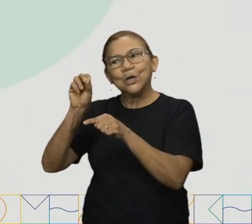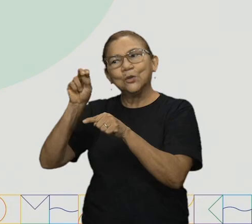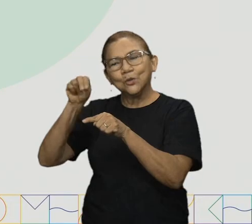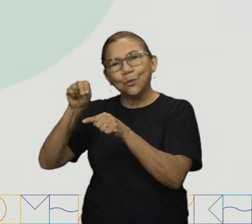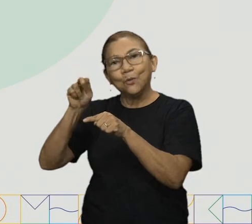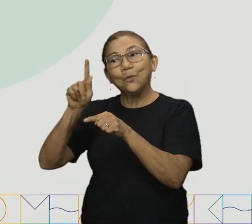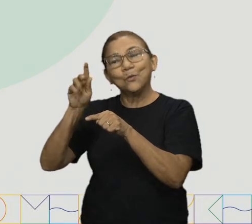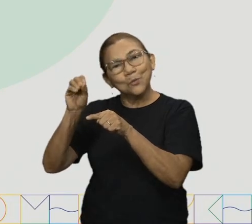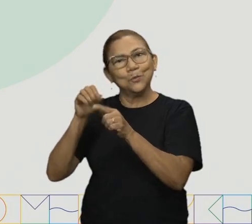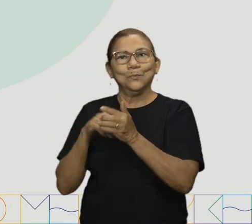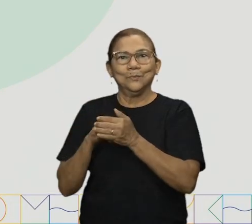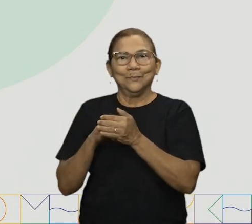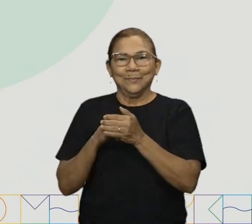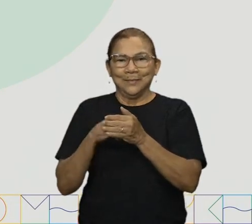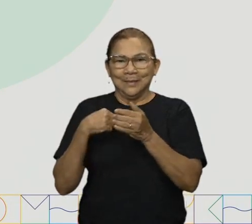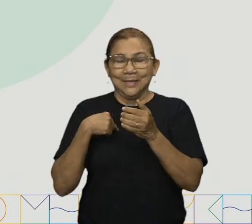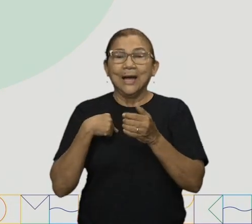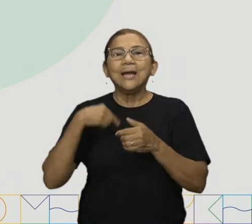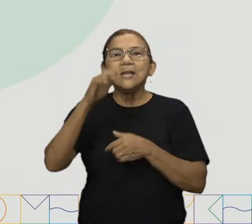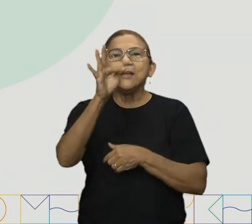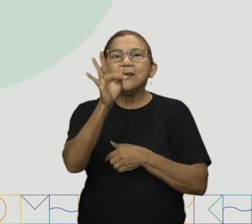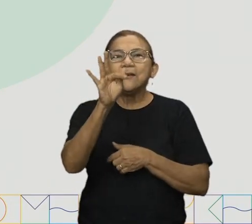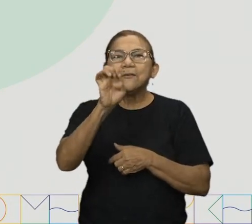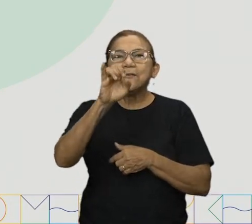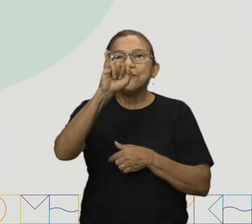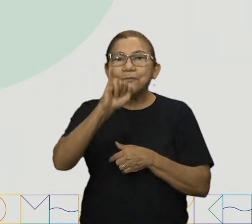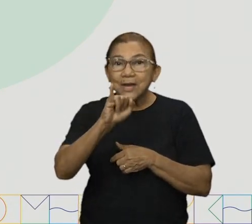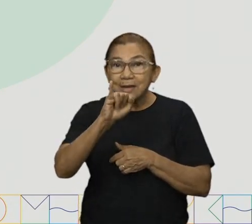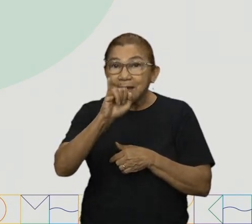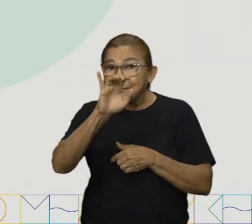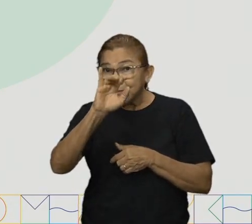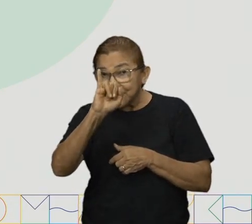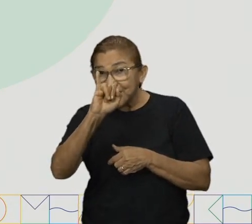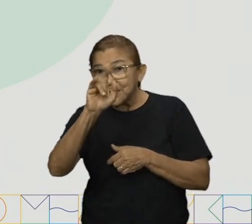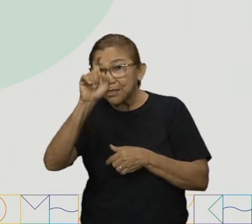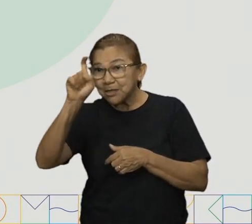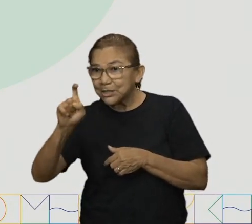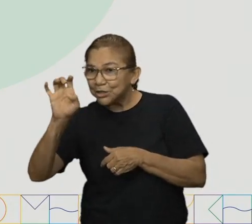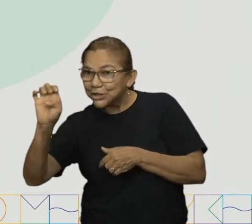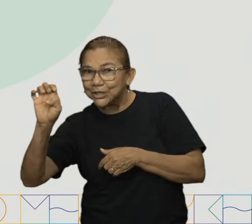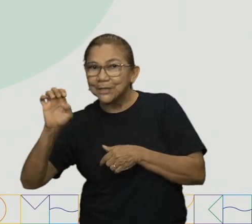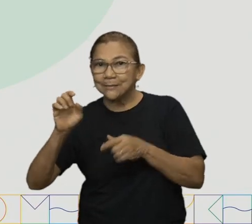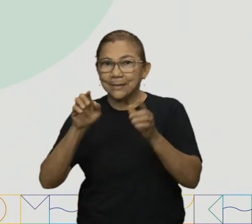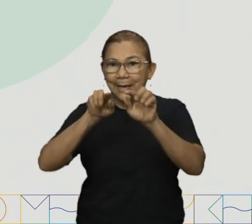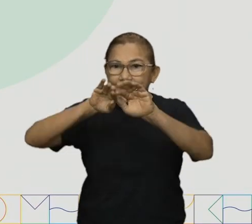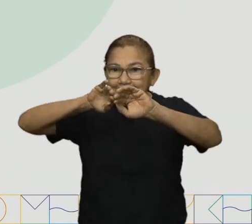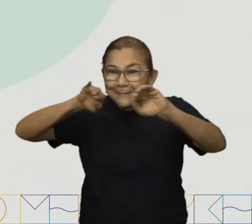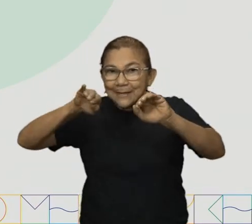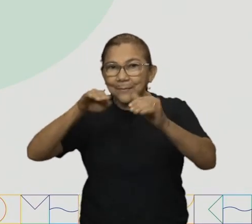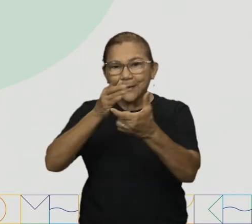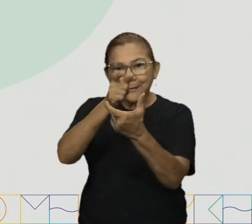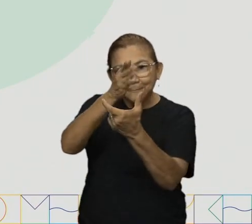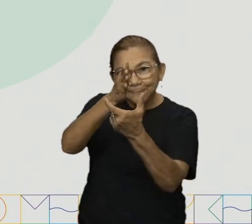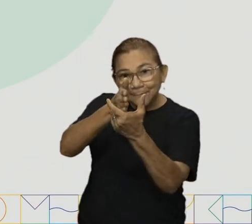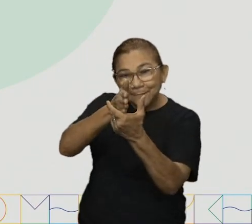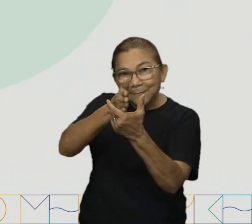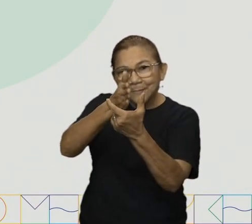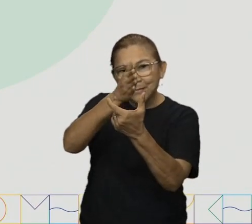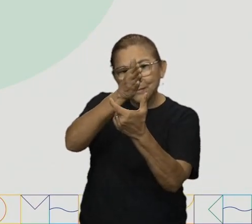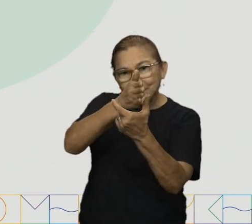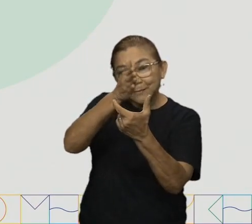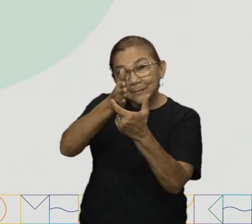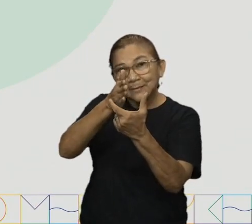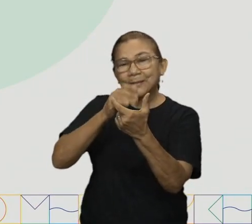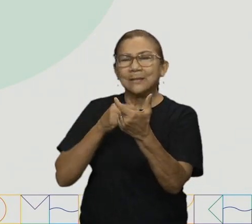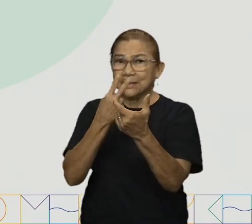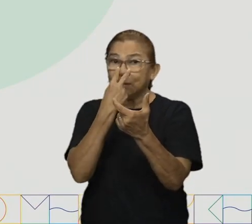Feixe, novamente. A primeira sílaba é fei, e o tracinho e o xé, a segunda sílaba. Logo, nós temos,